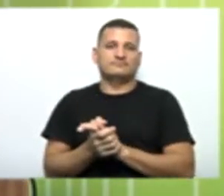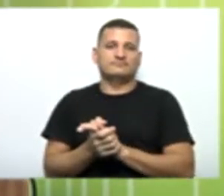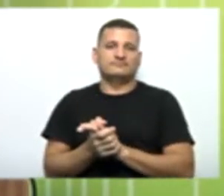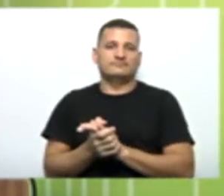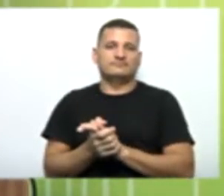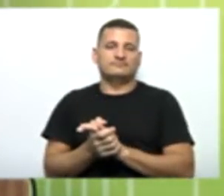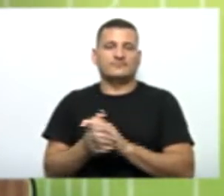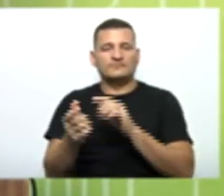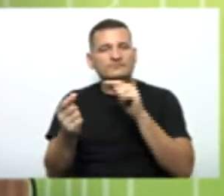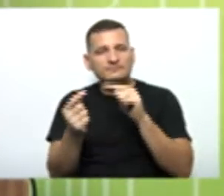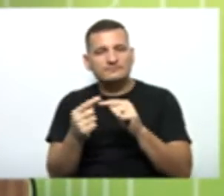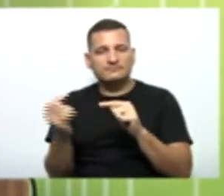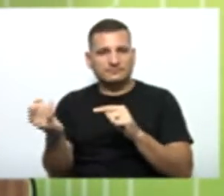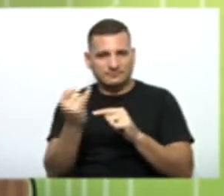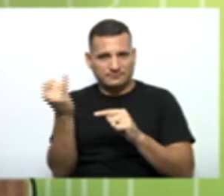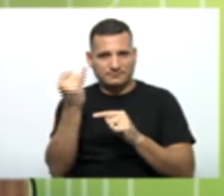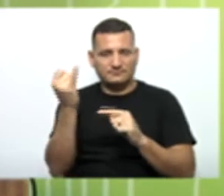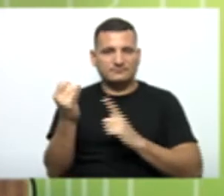questões